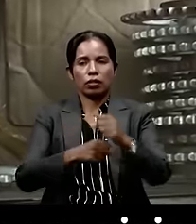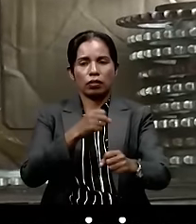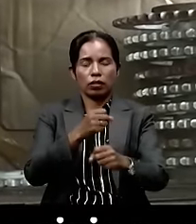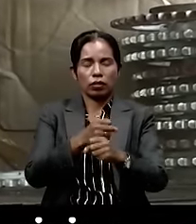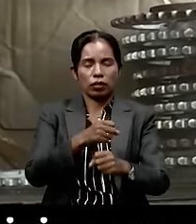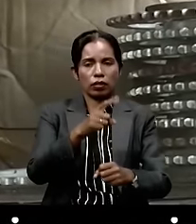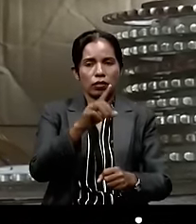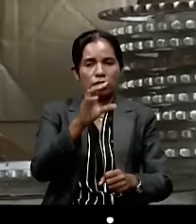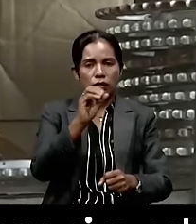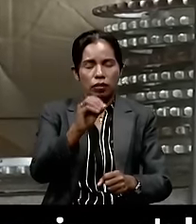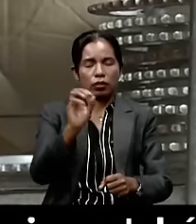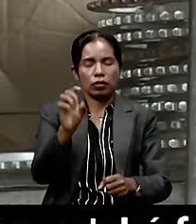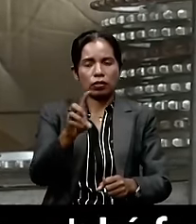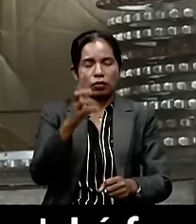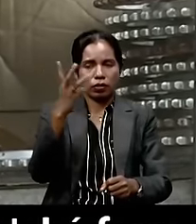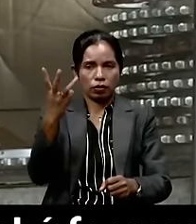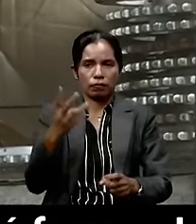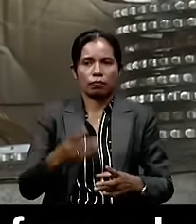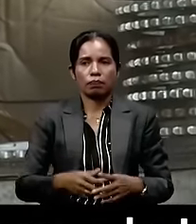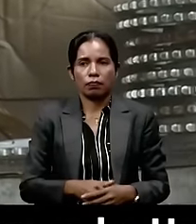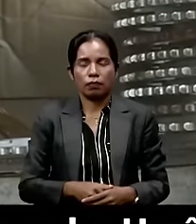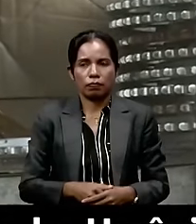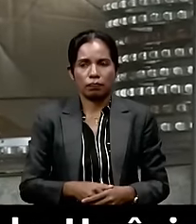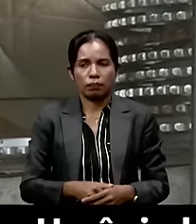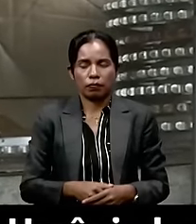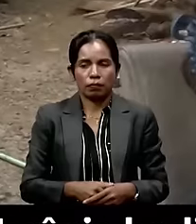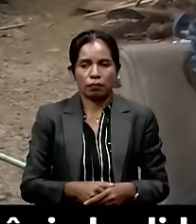rua sanul resinen.